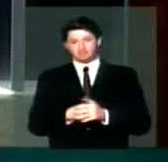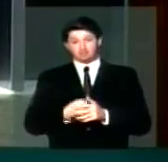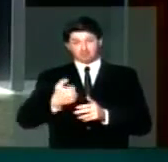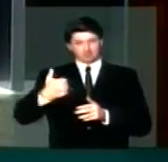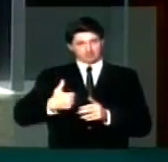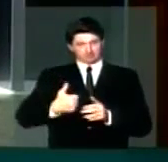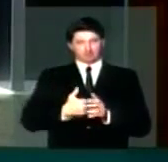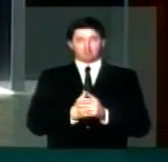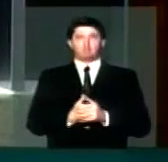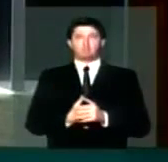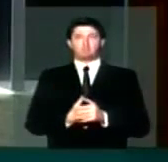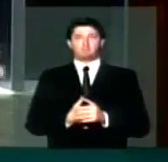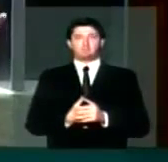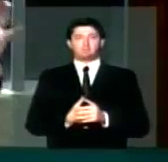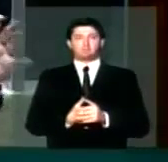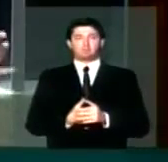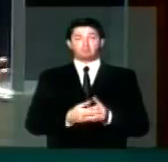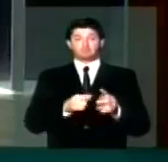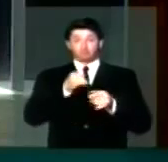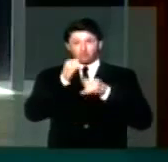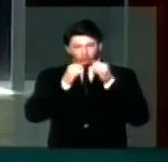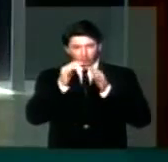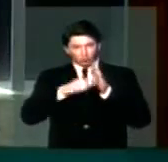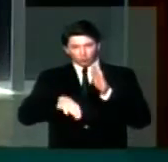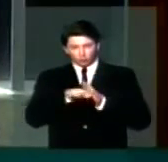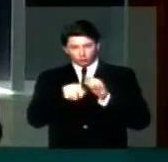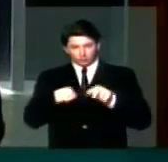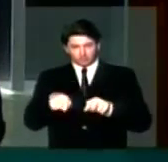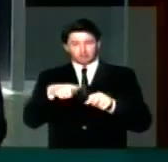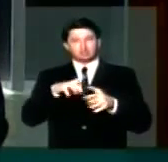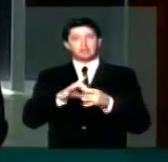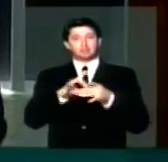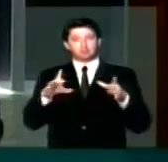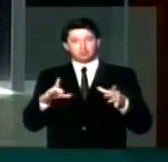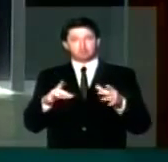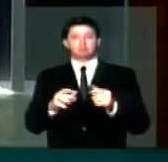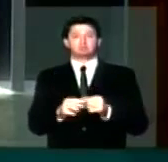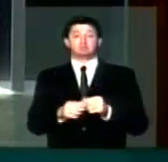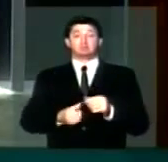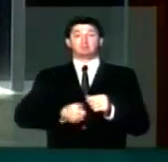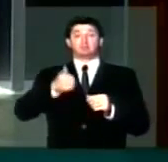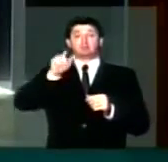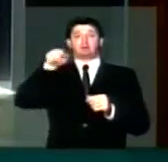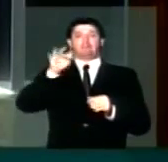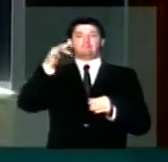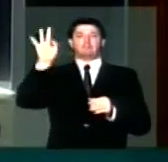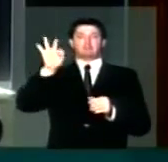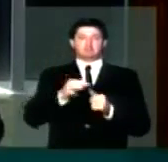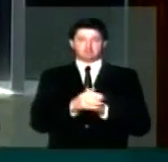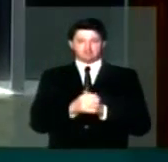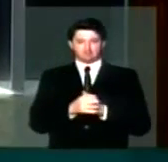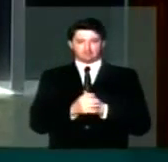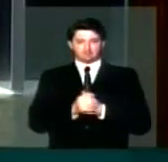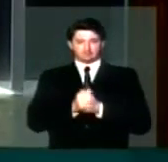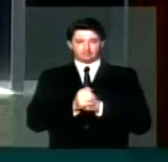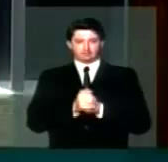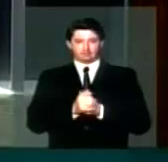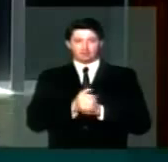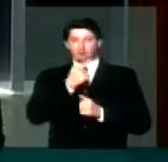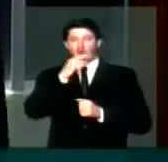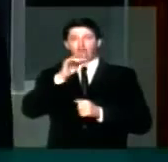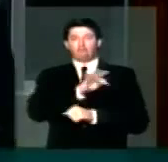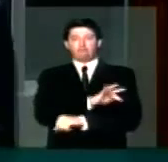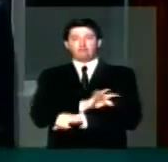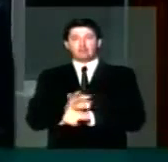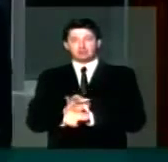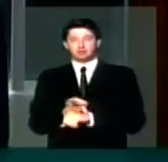primeiro deles é que estas informações foram disponibilizadas, em primeiro lugar, na França, para o fisco francês,